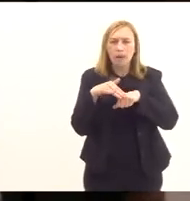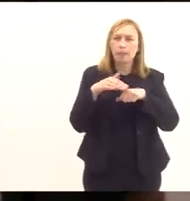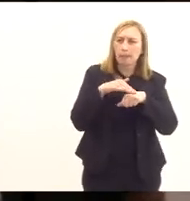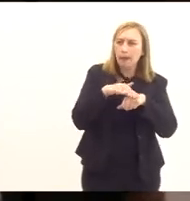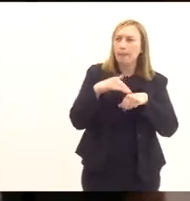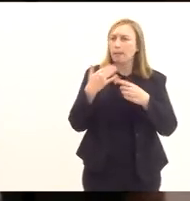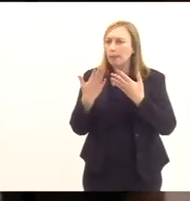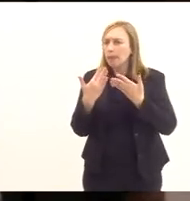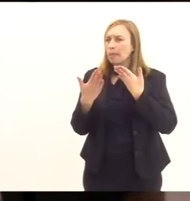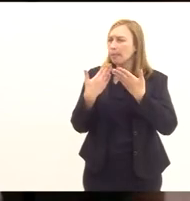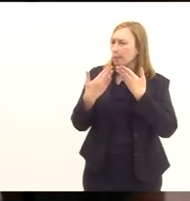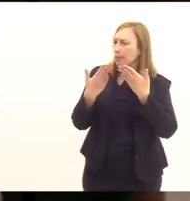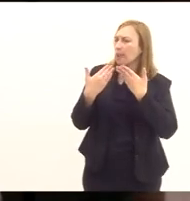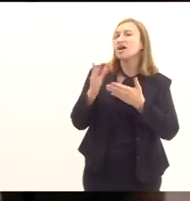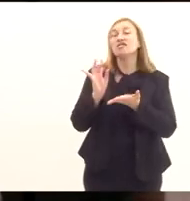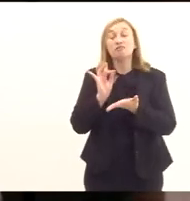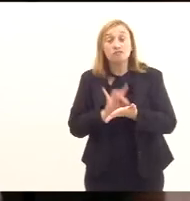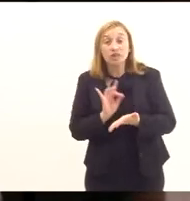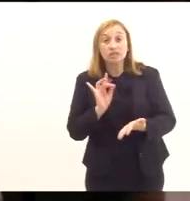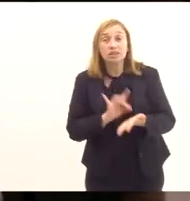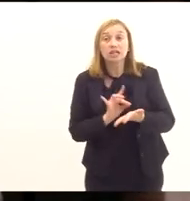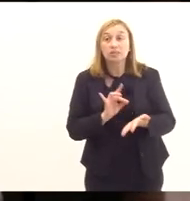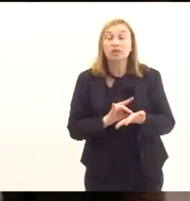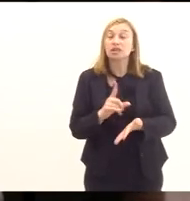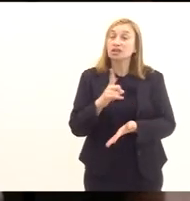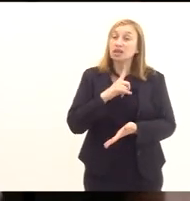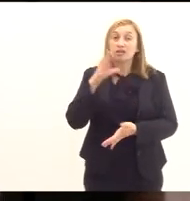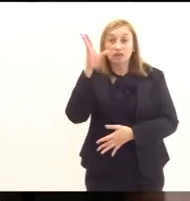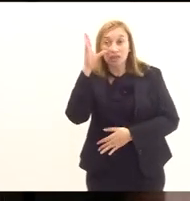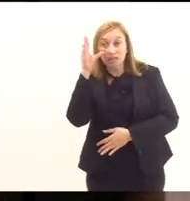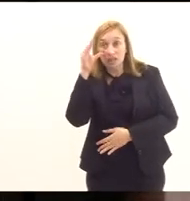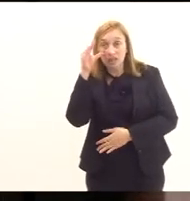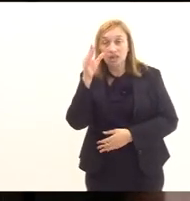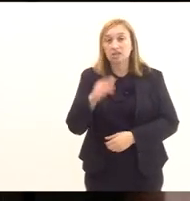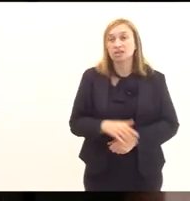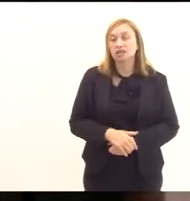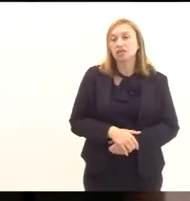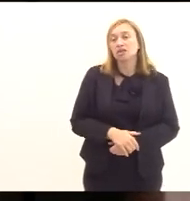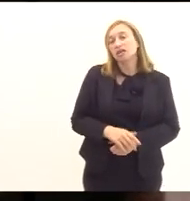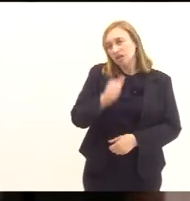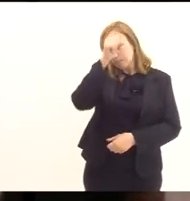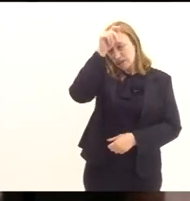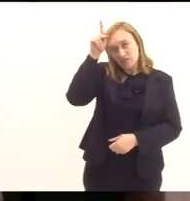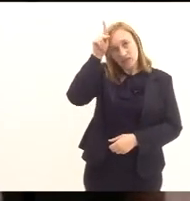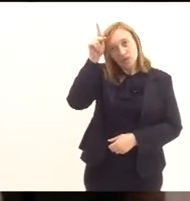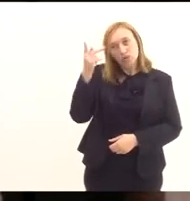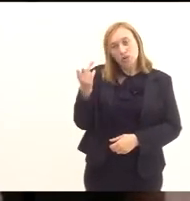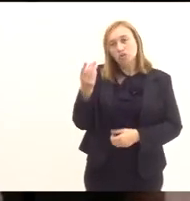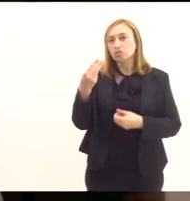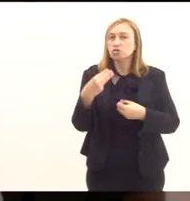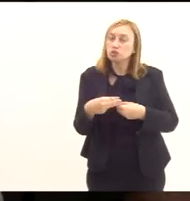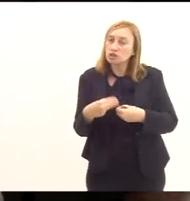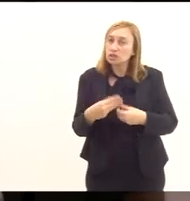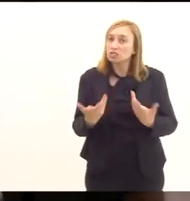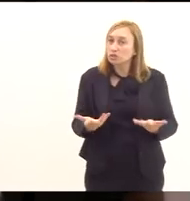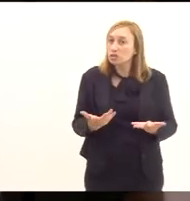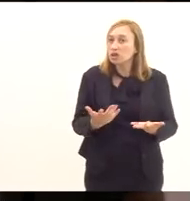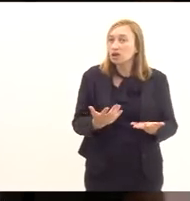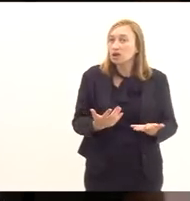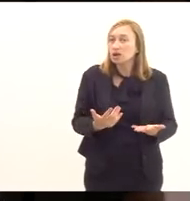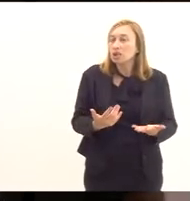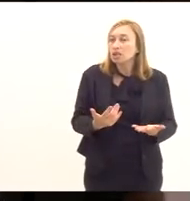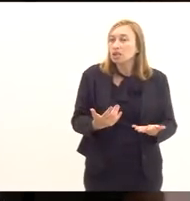né E realmente existe o interesse da prefeitura né do município